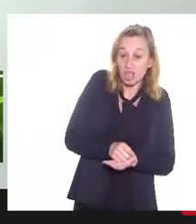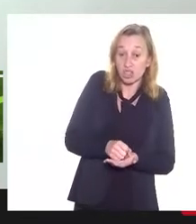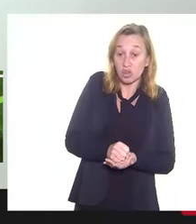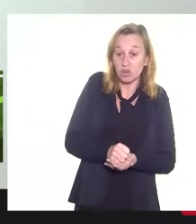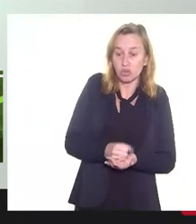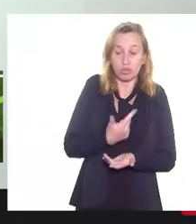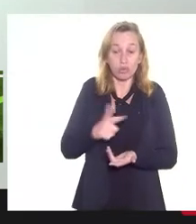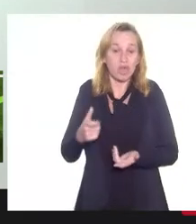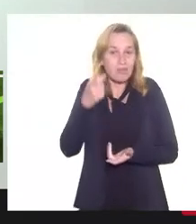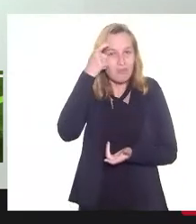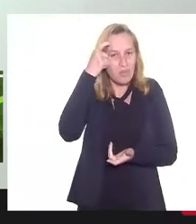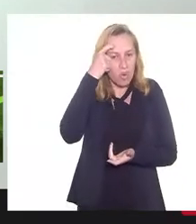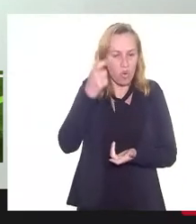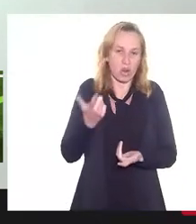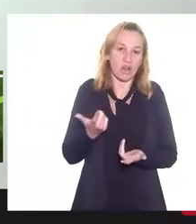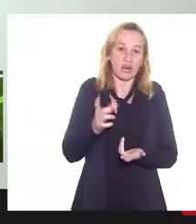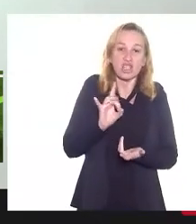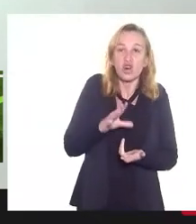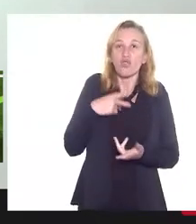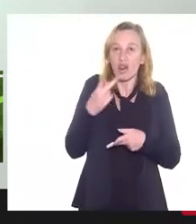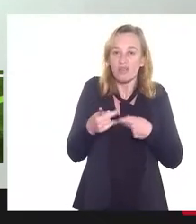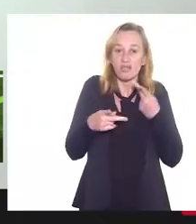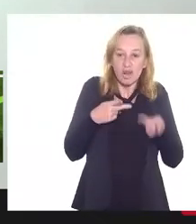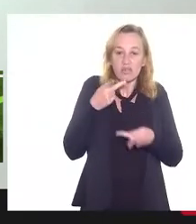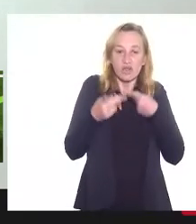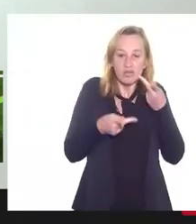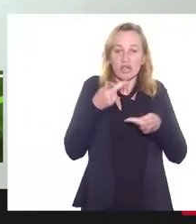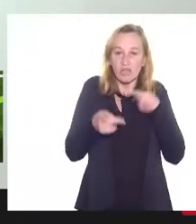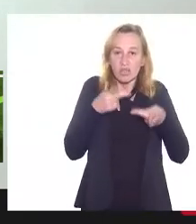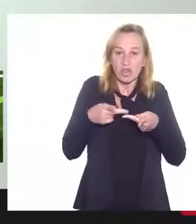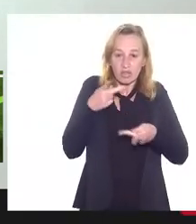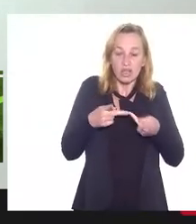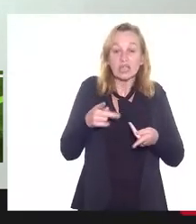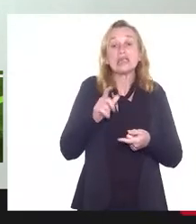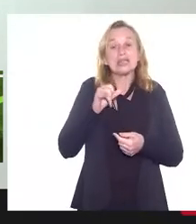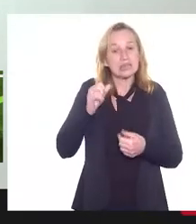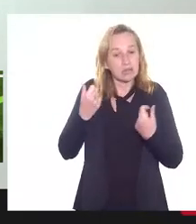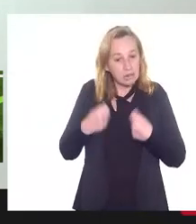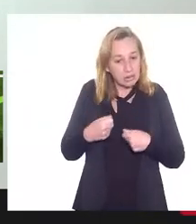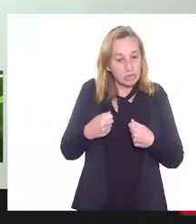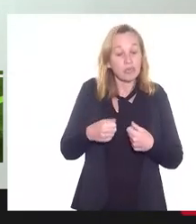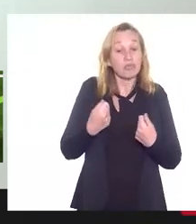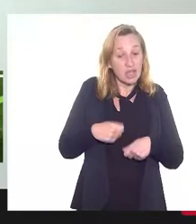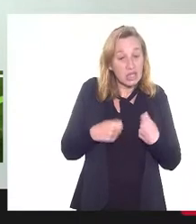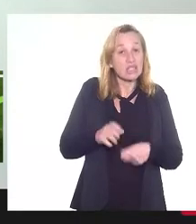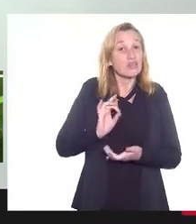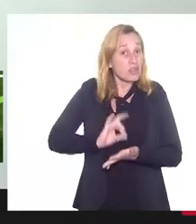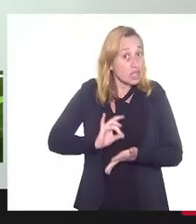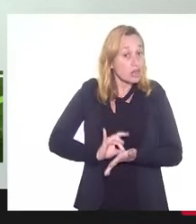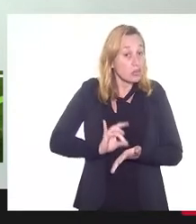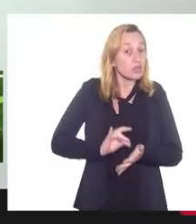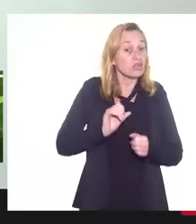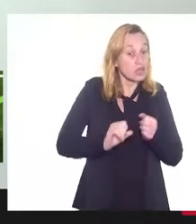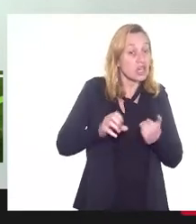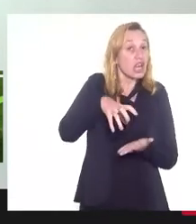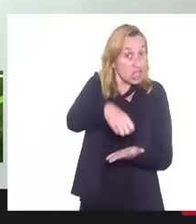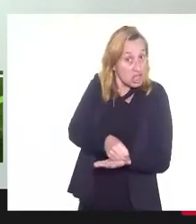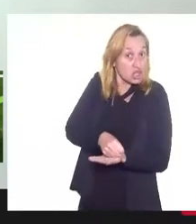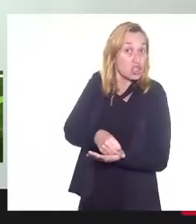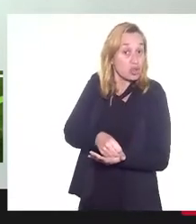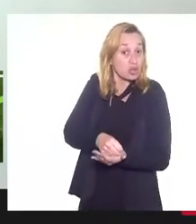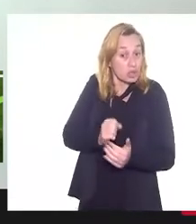tem memória, vai ficar só na fala, vai ficar só no discurso. Então, a gente precisa realmente fazer os registros,